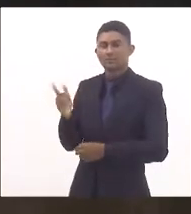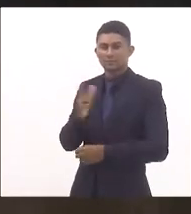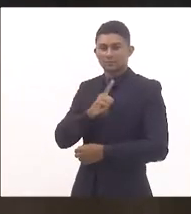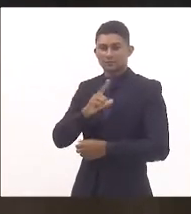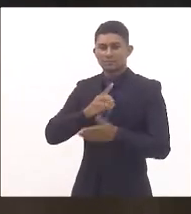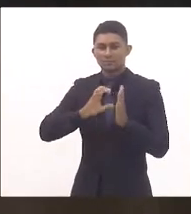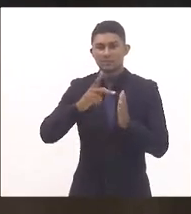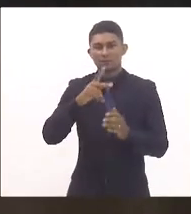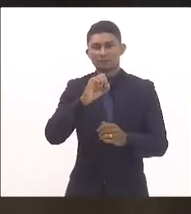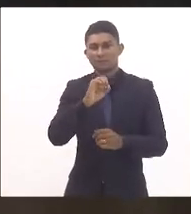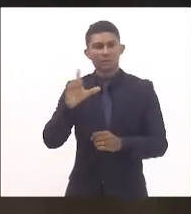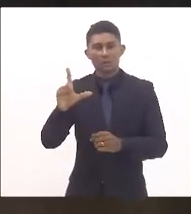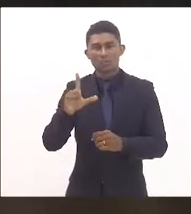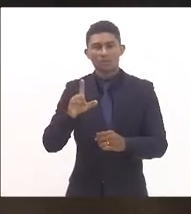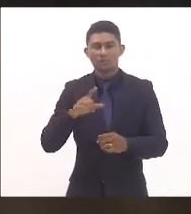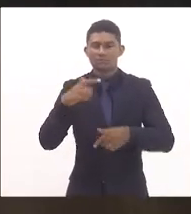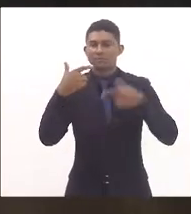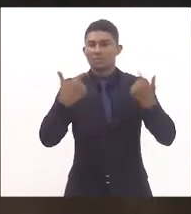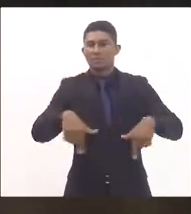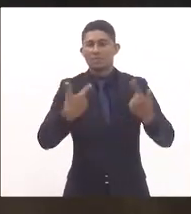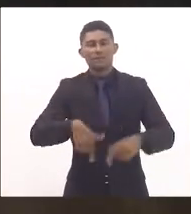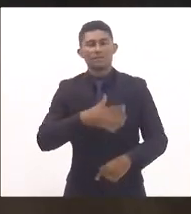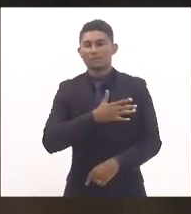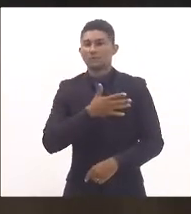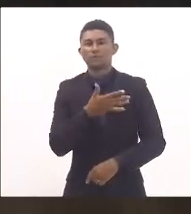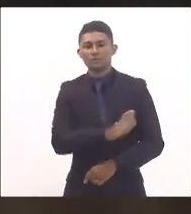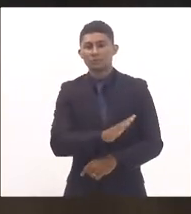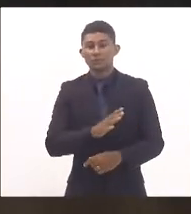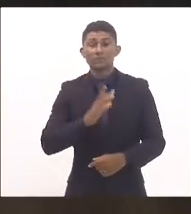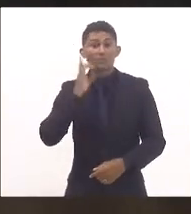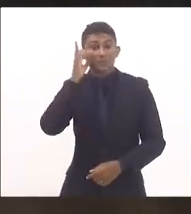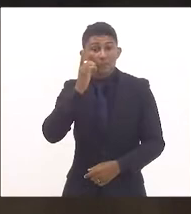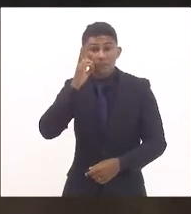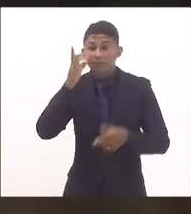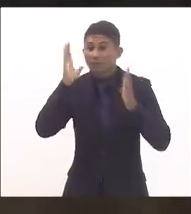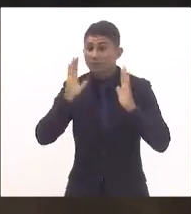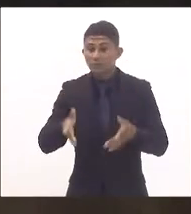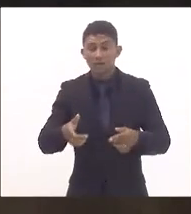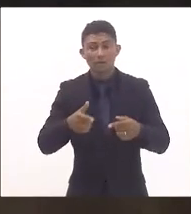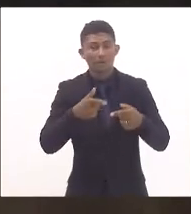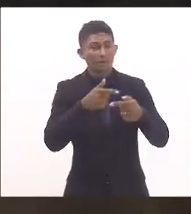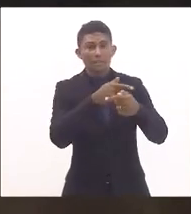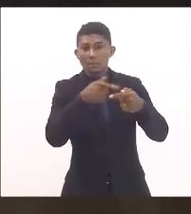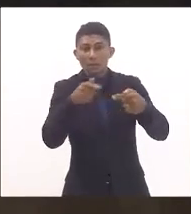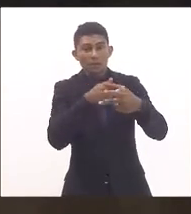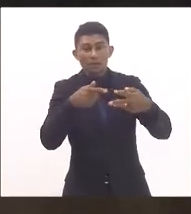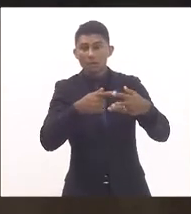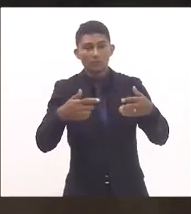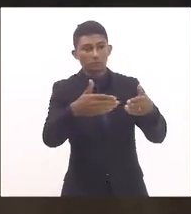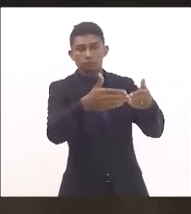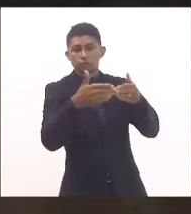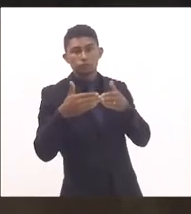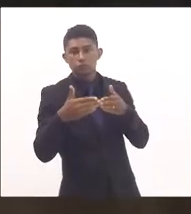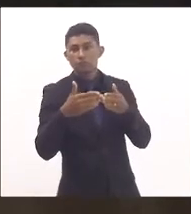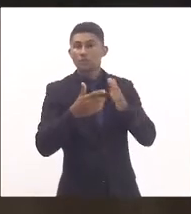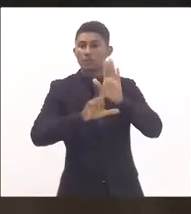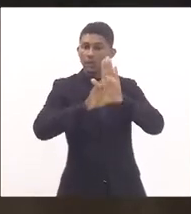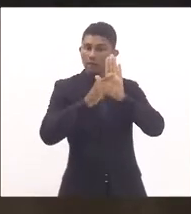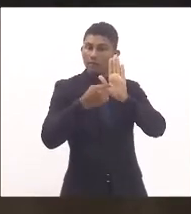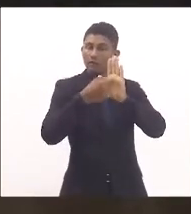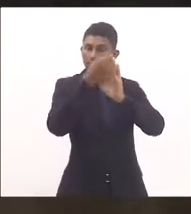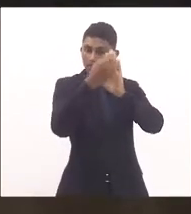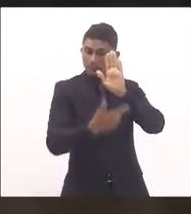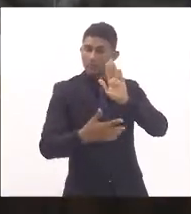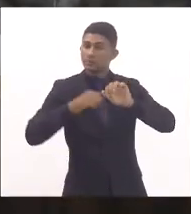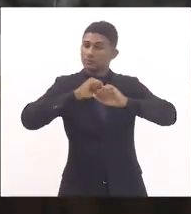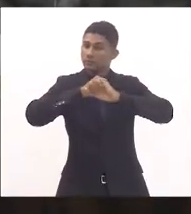PSOL não gosta de trabalhar, presidente. Tem uma deputada que está há semanas de licença. E o regimento por é claro. Favor, deputado, fala que a